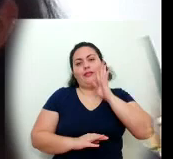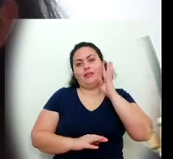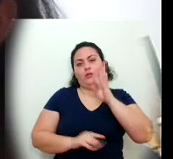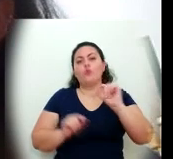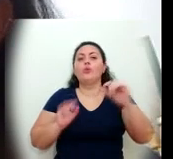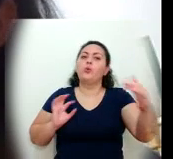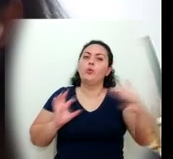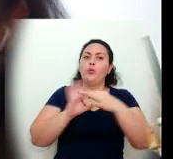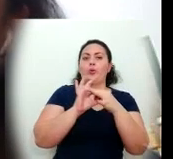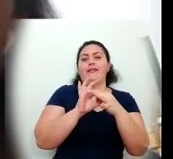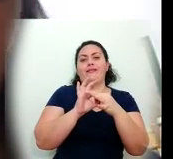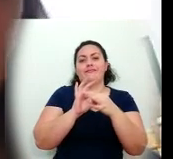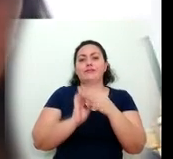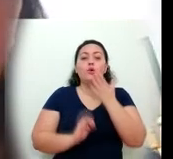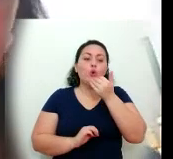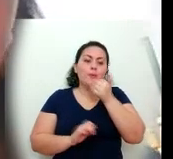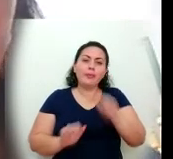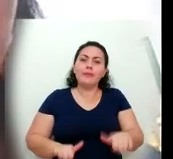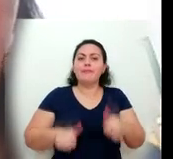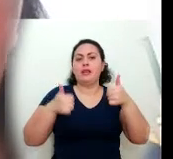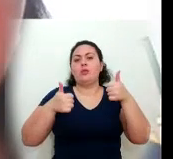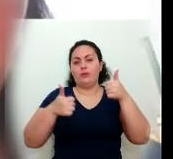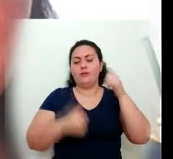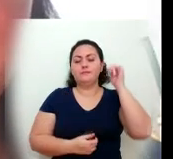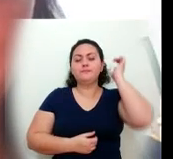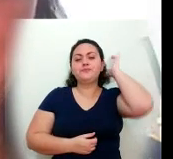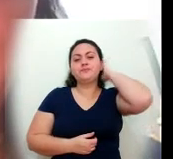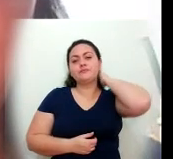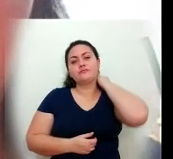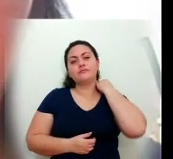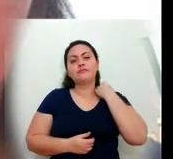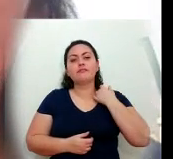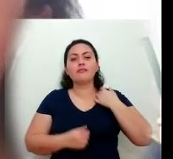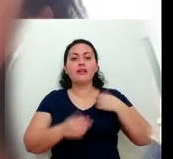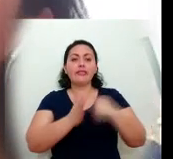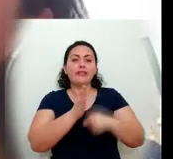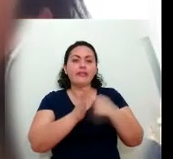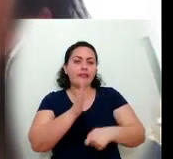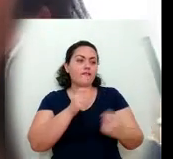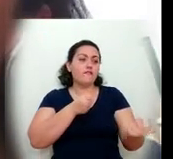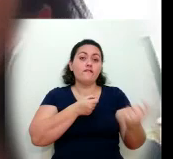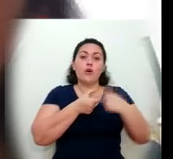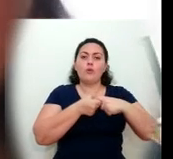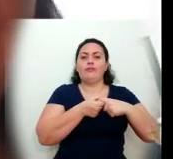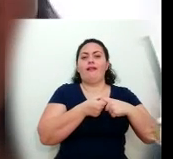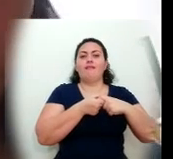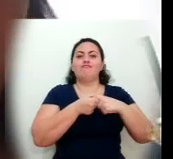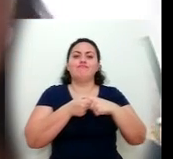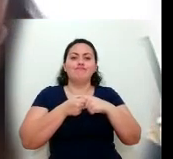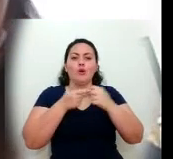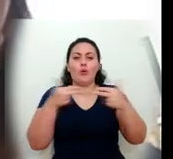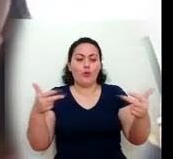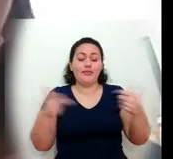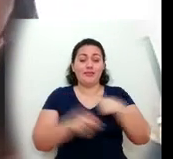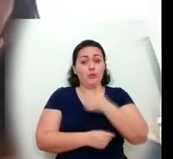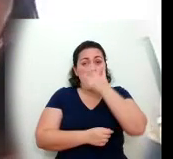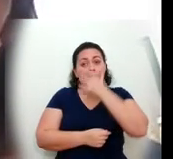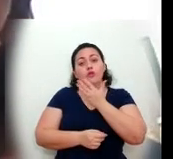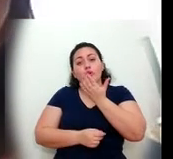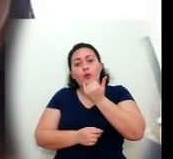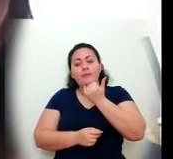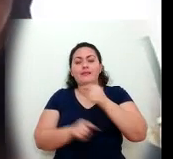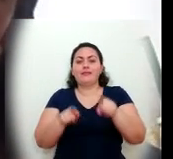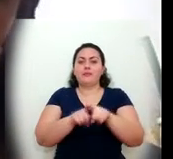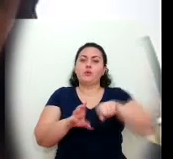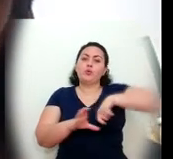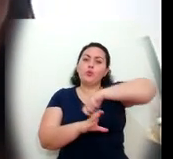bem legal para reconexão assim, com a alimentação, sabe? Para resgatar algumas coisas, e eu acho que a